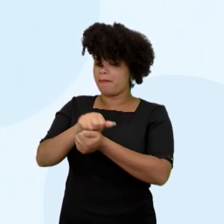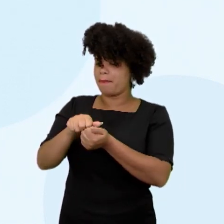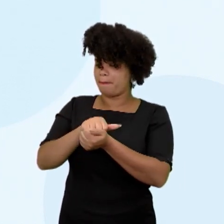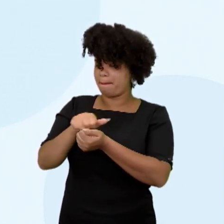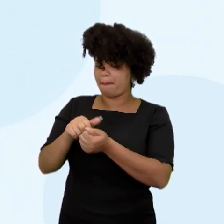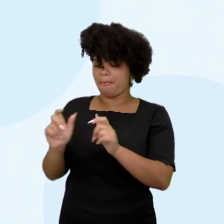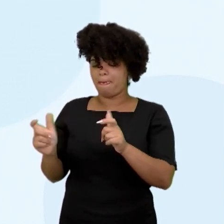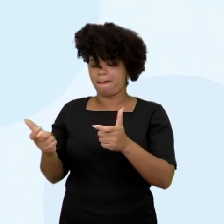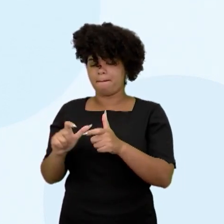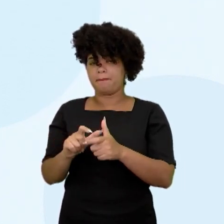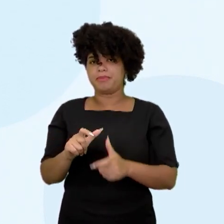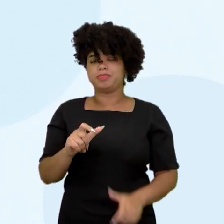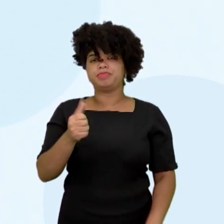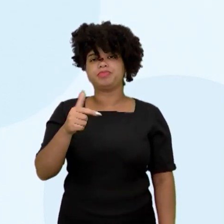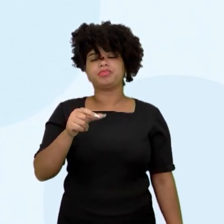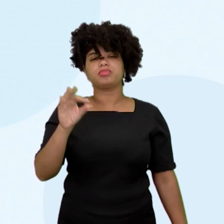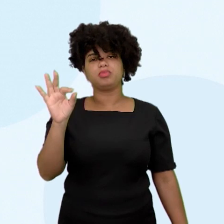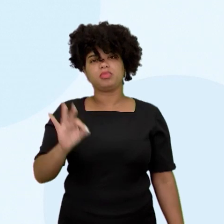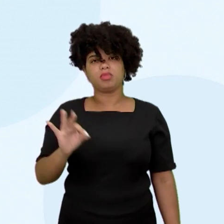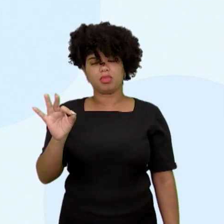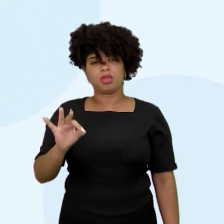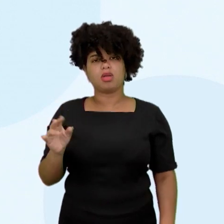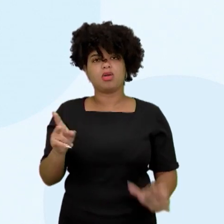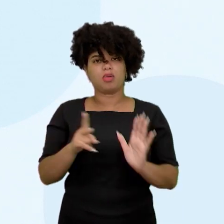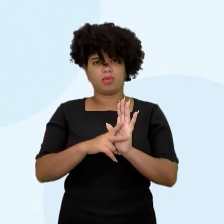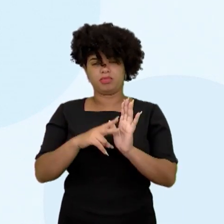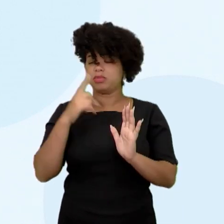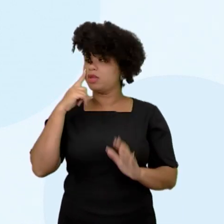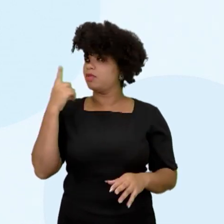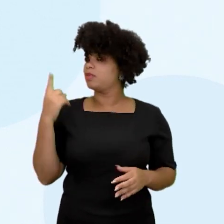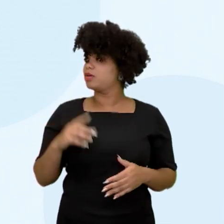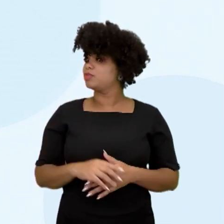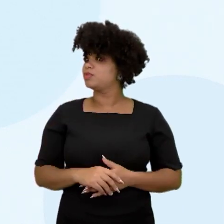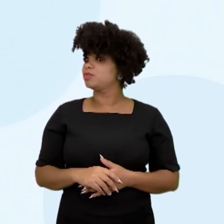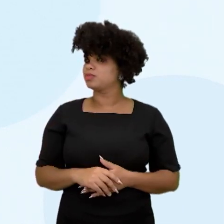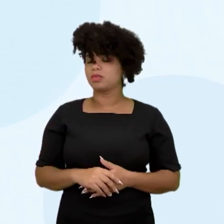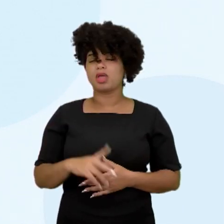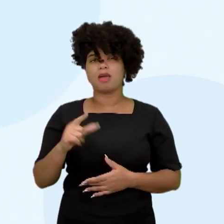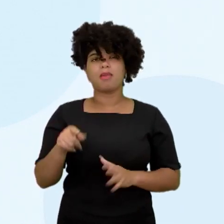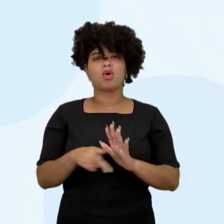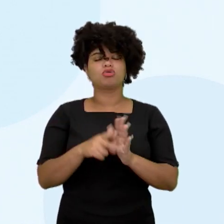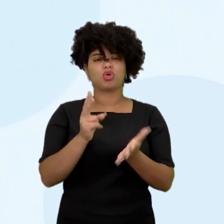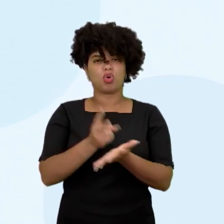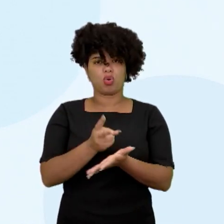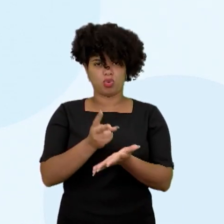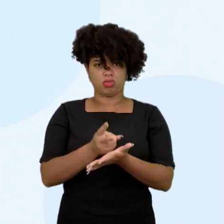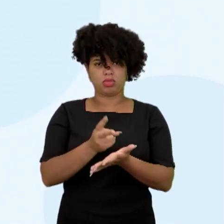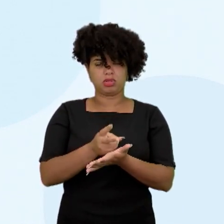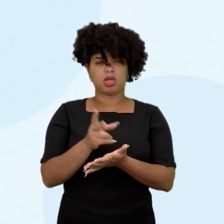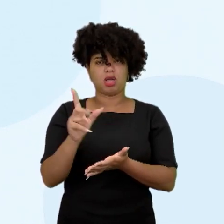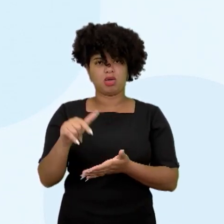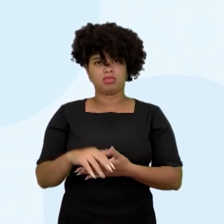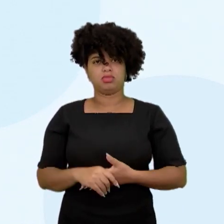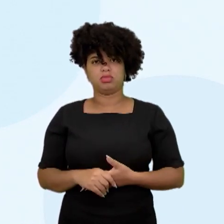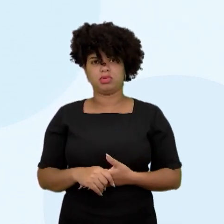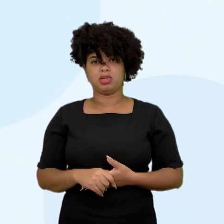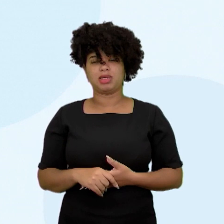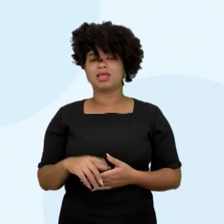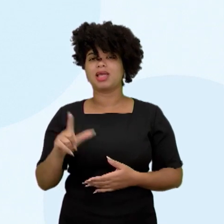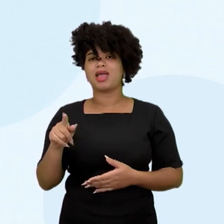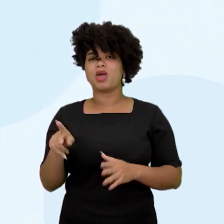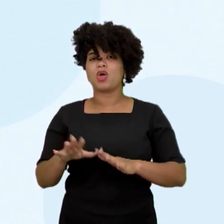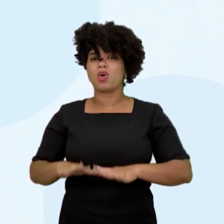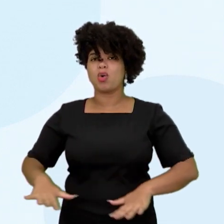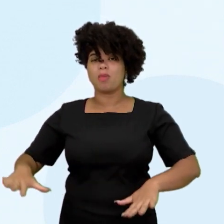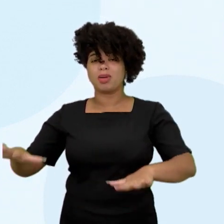terras, menos de 10%, de pastagens aí, né, que a gente chama de pastagens permanentes, né, que é aquela, né, aquela uso da terra